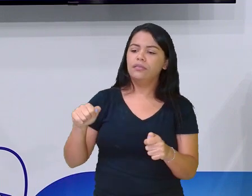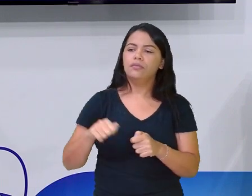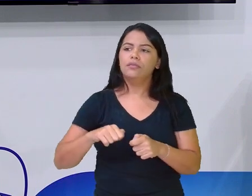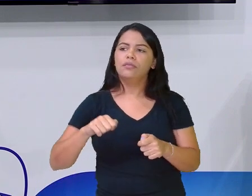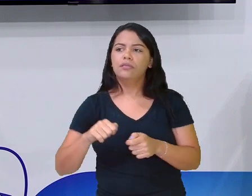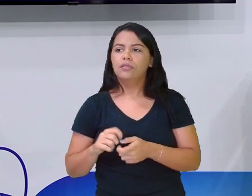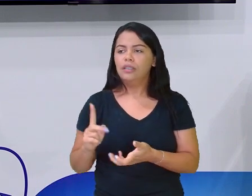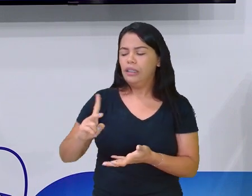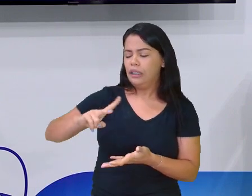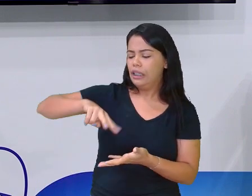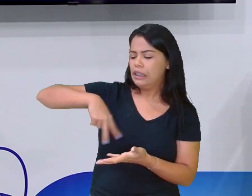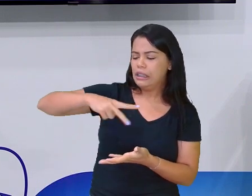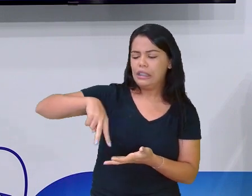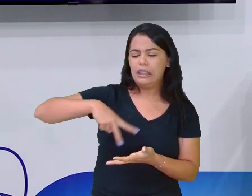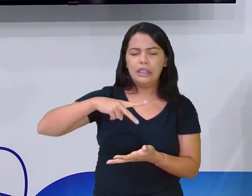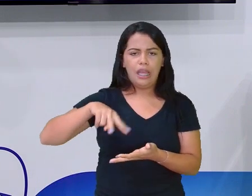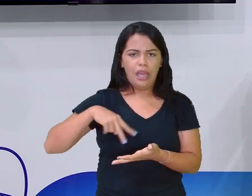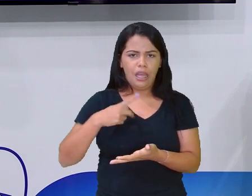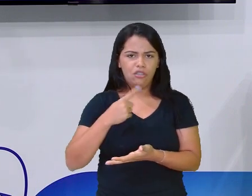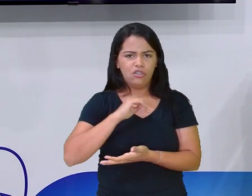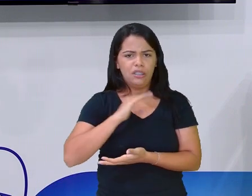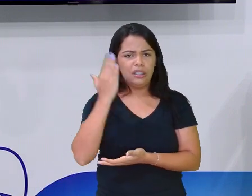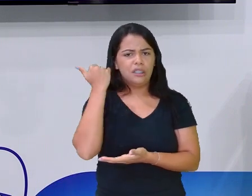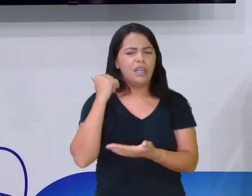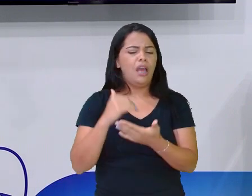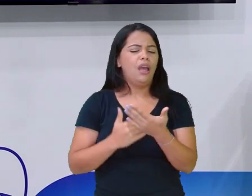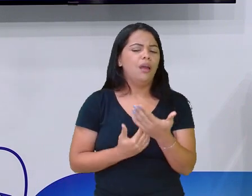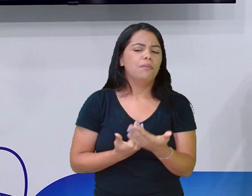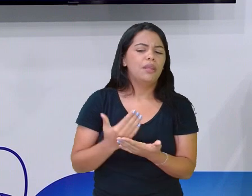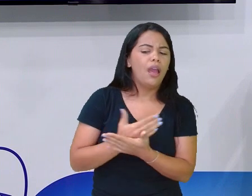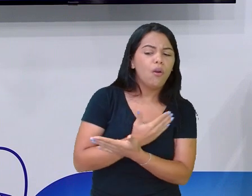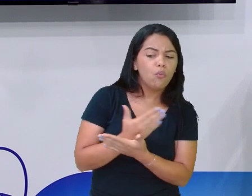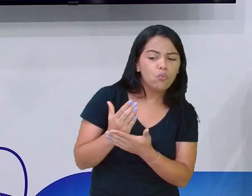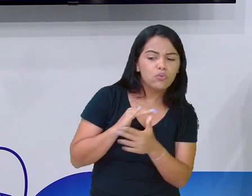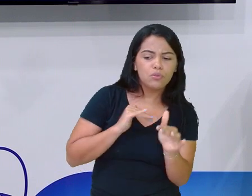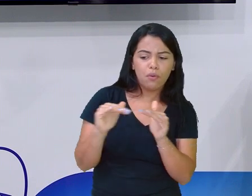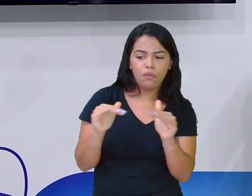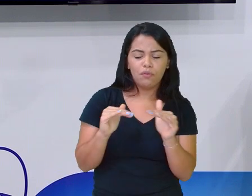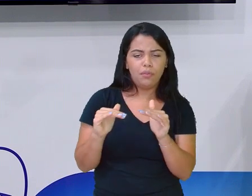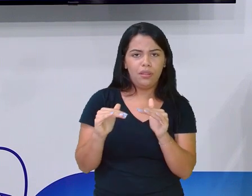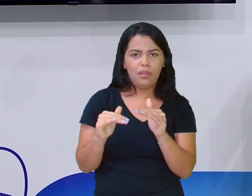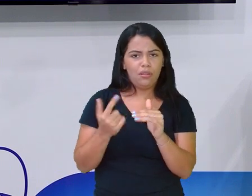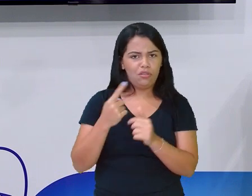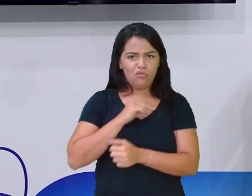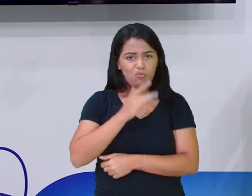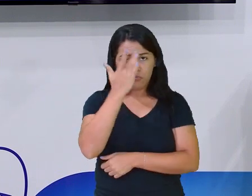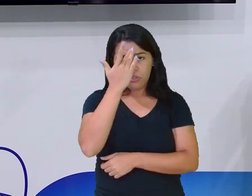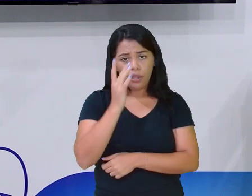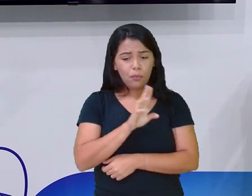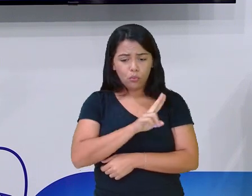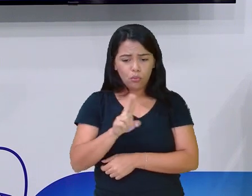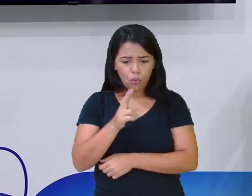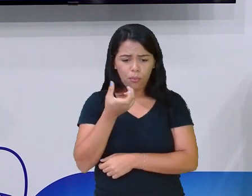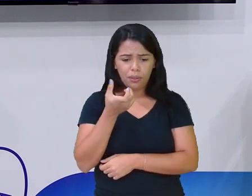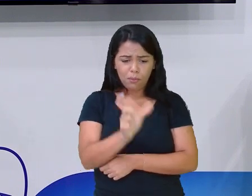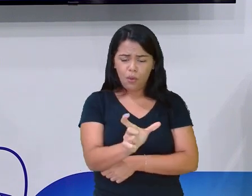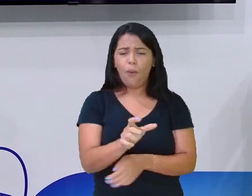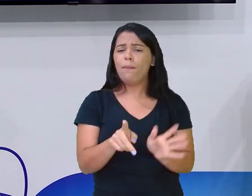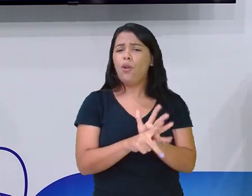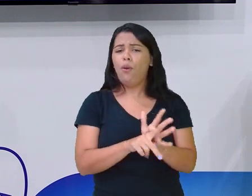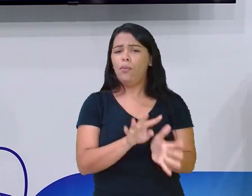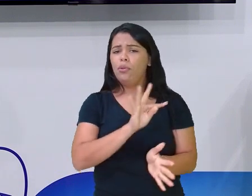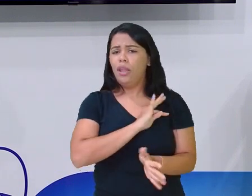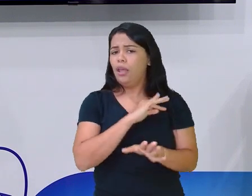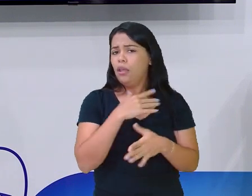alguns movimentos, né? Por ter visto, mesmo que a gente nem saiba o nome técnico desses movimentos. Mas e se a